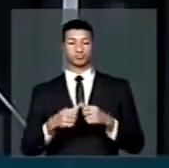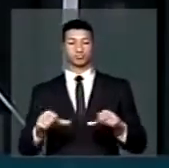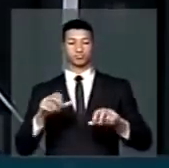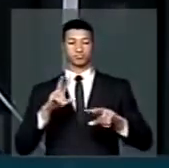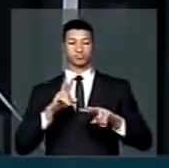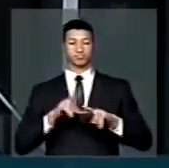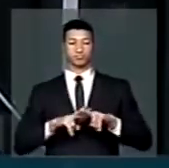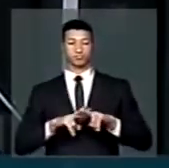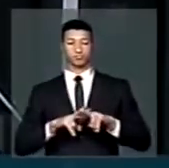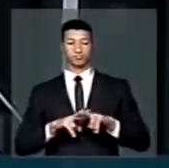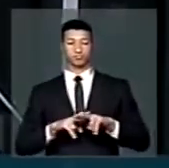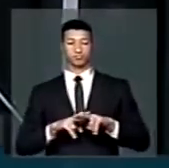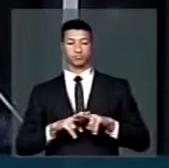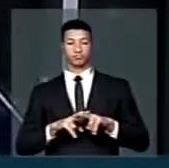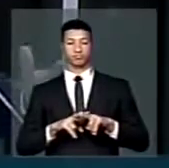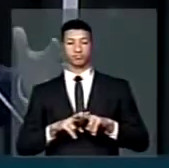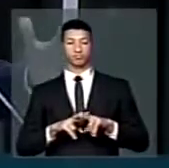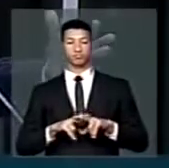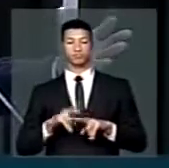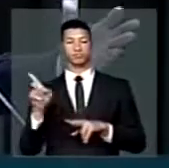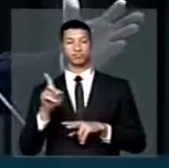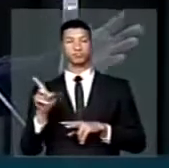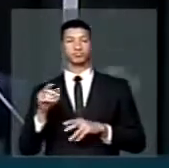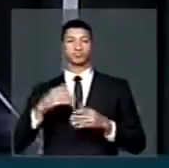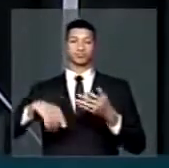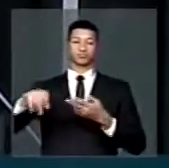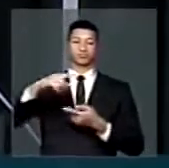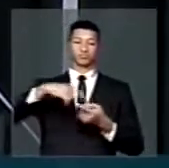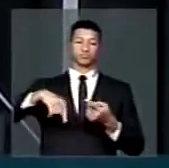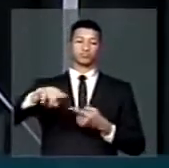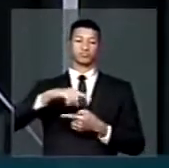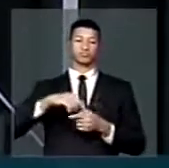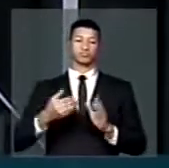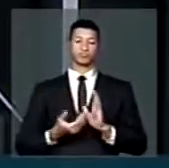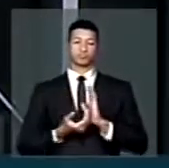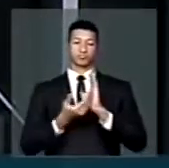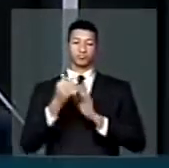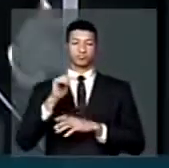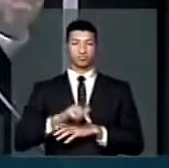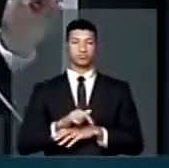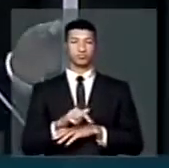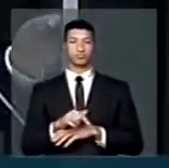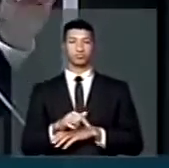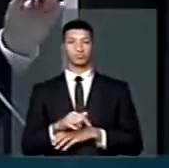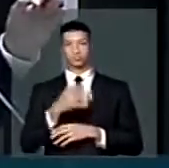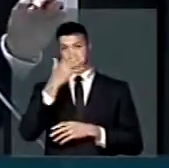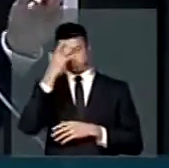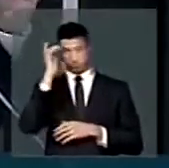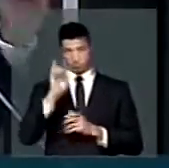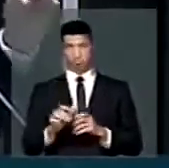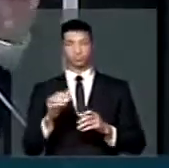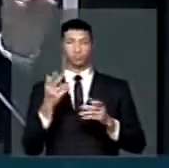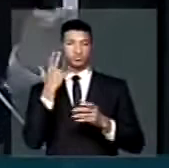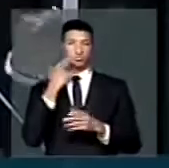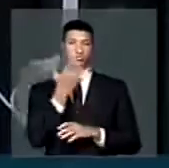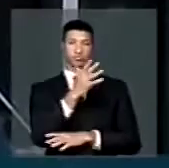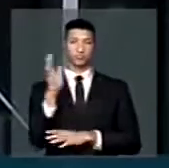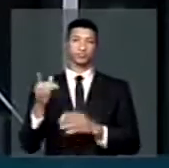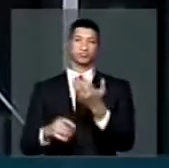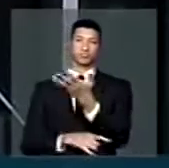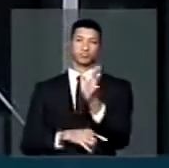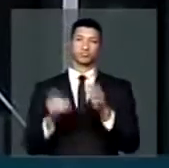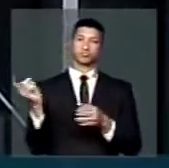preso numa penitenciária aqui circulando no plenário da Câmara, para que episódios dessa natureza não se